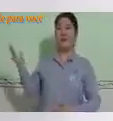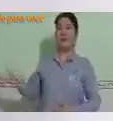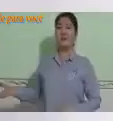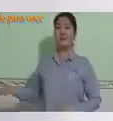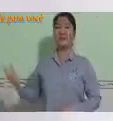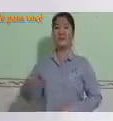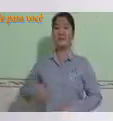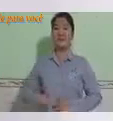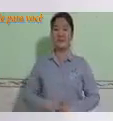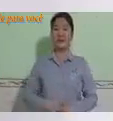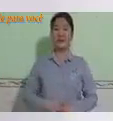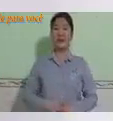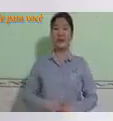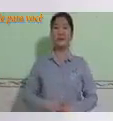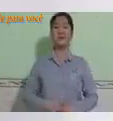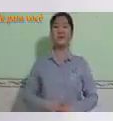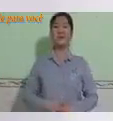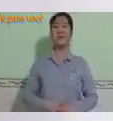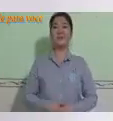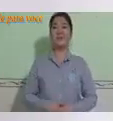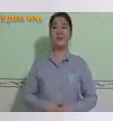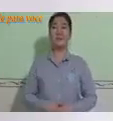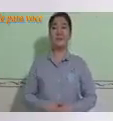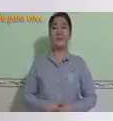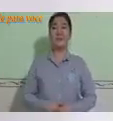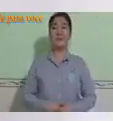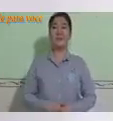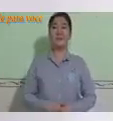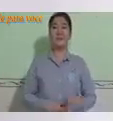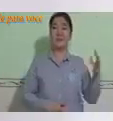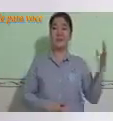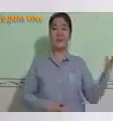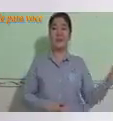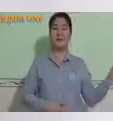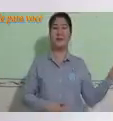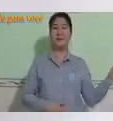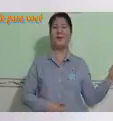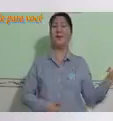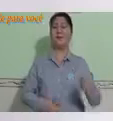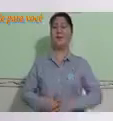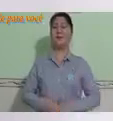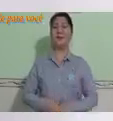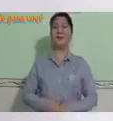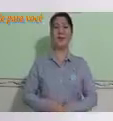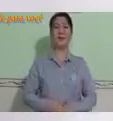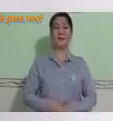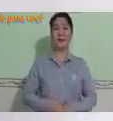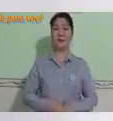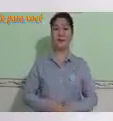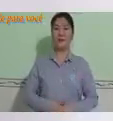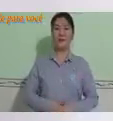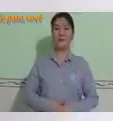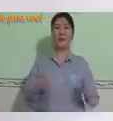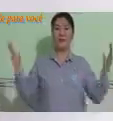aumentando o bem-estar, diminuir as dores musculares e aumentar a resistência física, ponto e vírgula, remédios